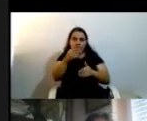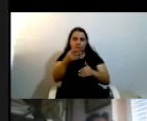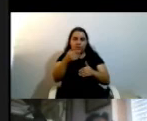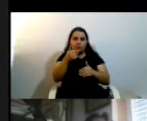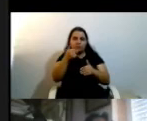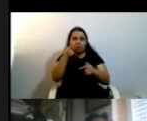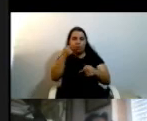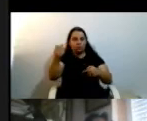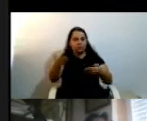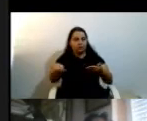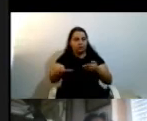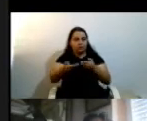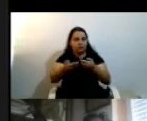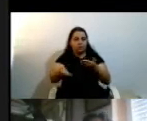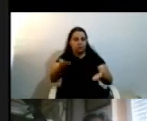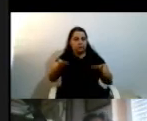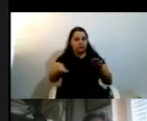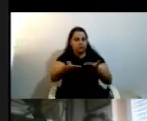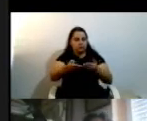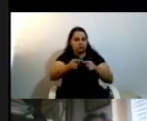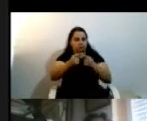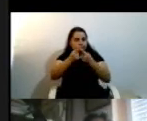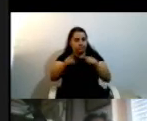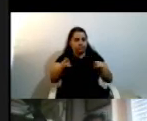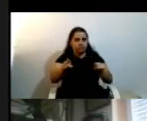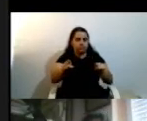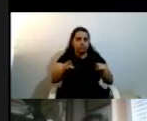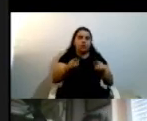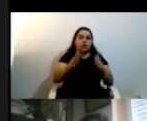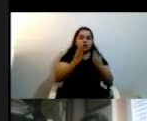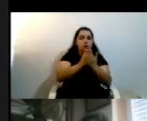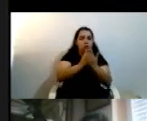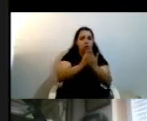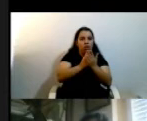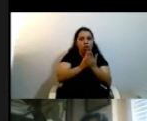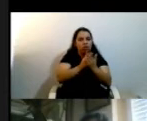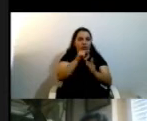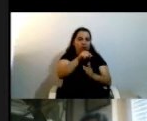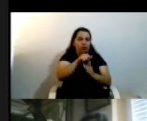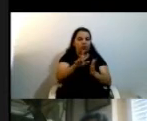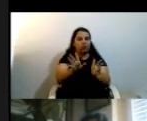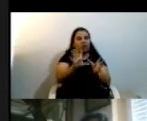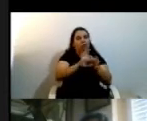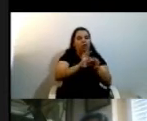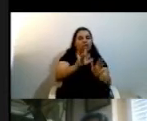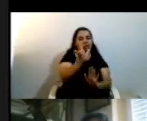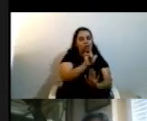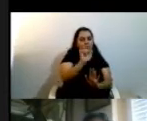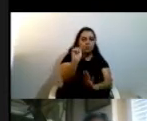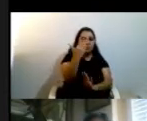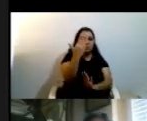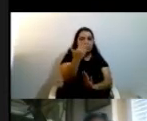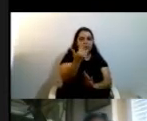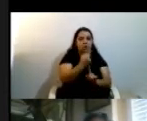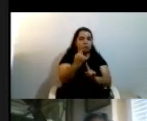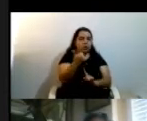dados que temos aqui no inquérito ao nível de escolaridade reflete mais a realidade da área metropolitana de Lisboa, onde em 2018 e 2019